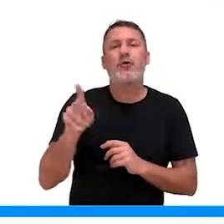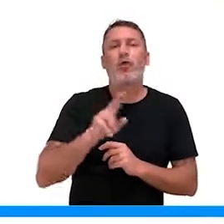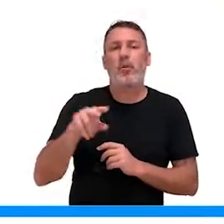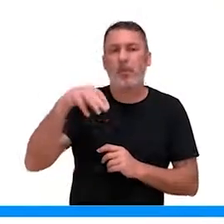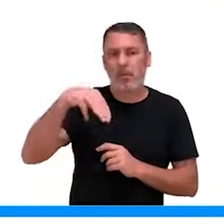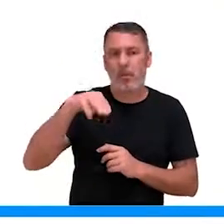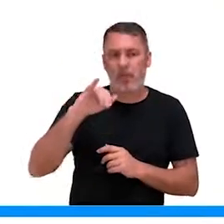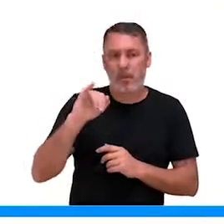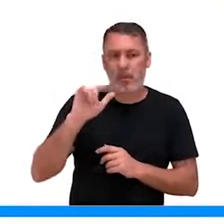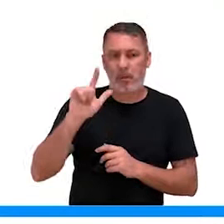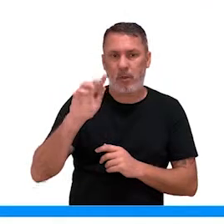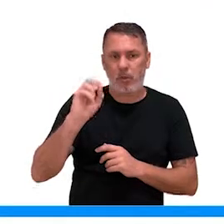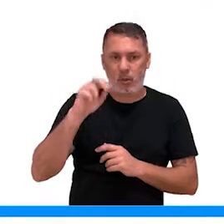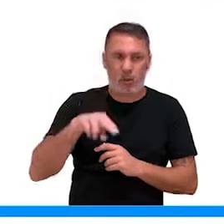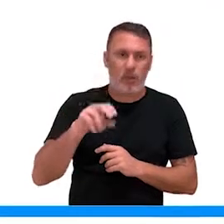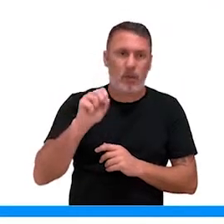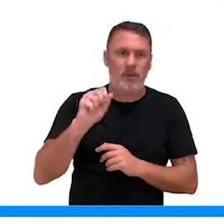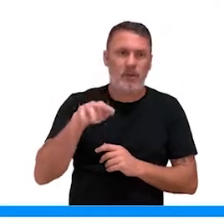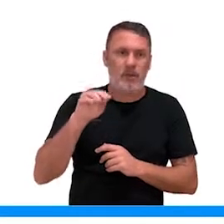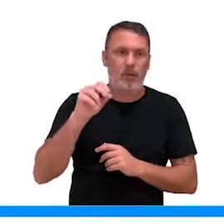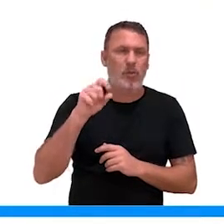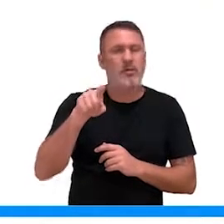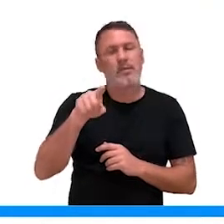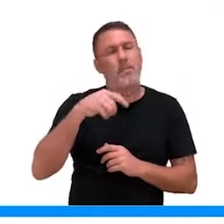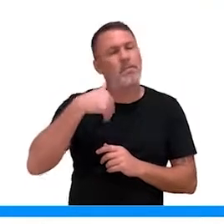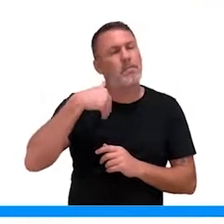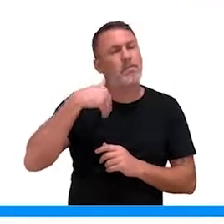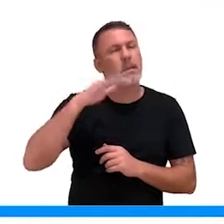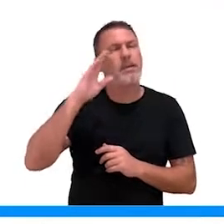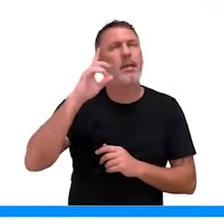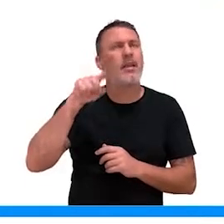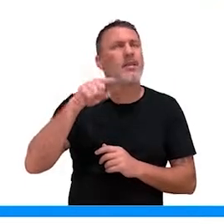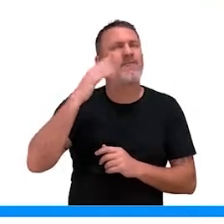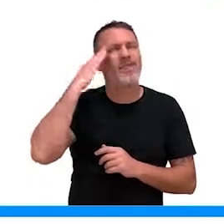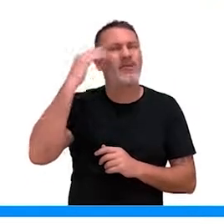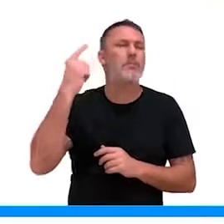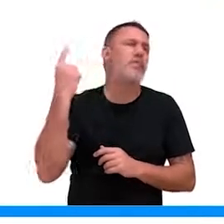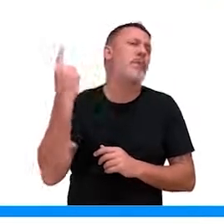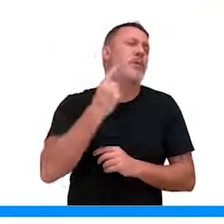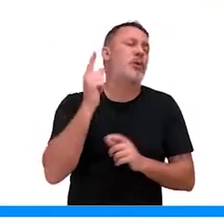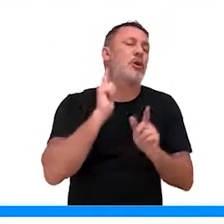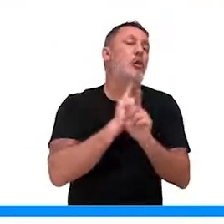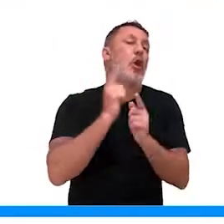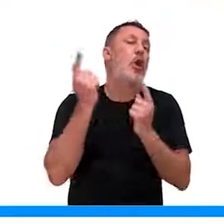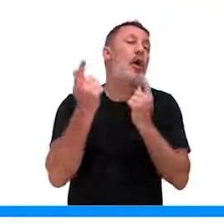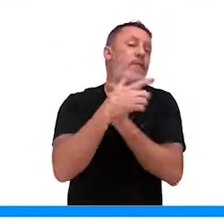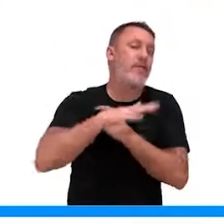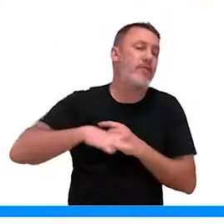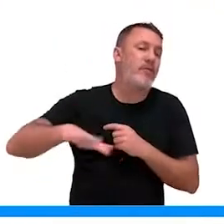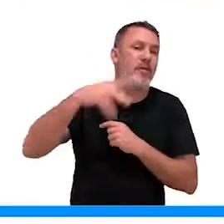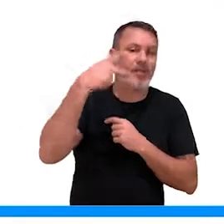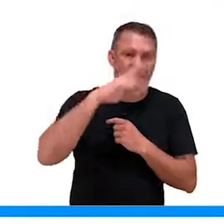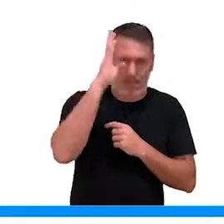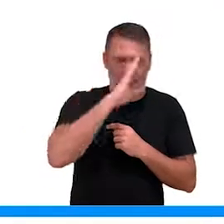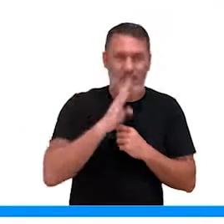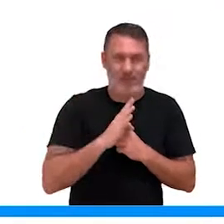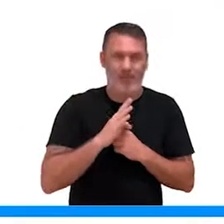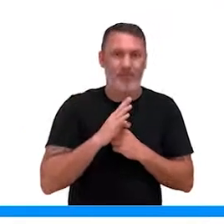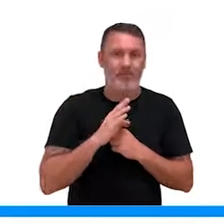Santos, sem dúvida alguma o maior geógrafo brasileiro, tá? Uma divisão